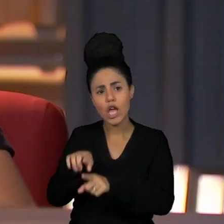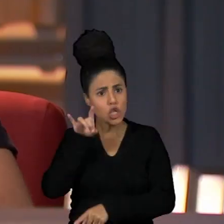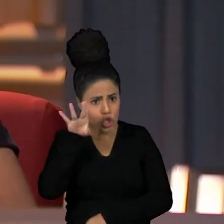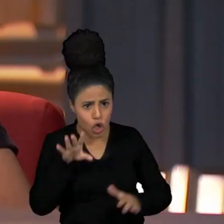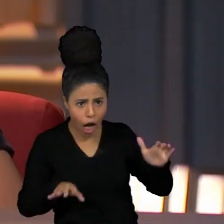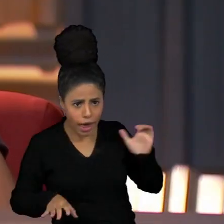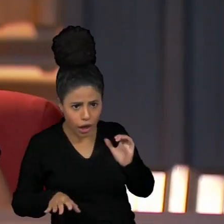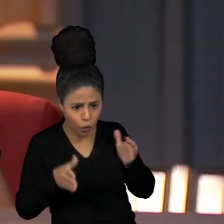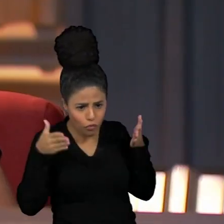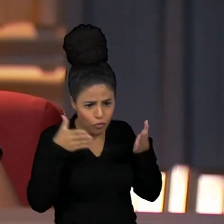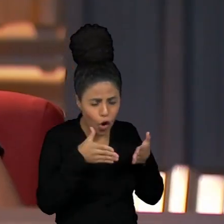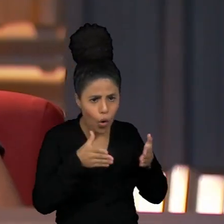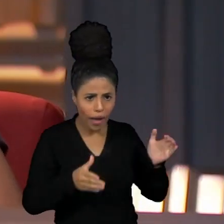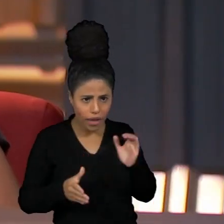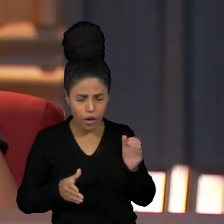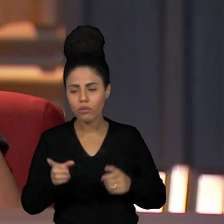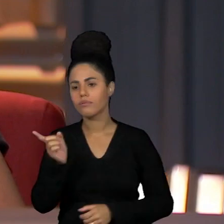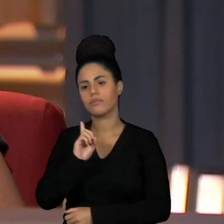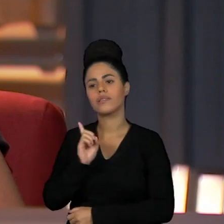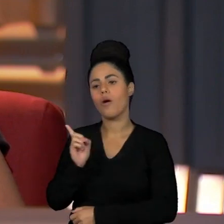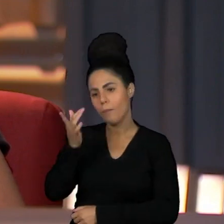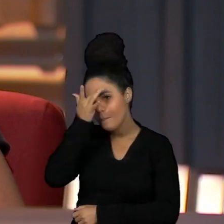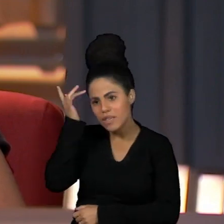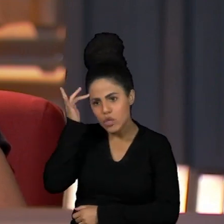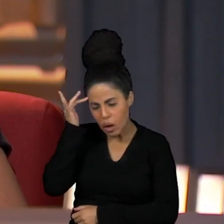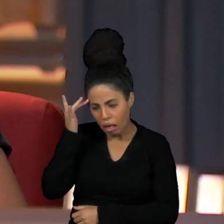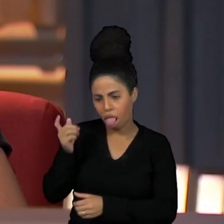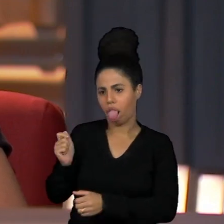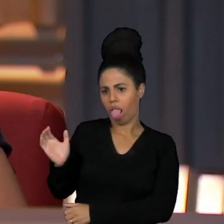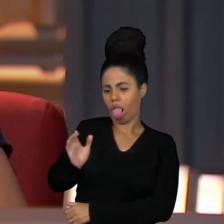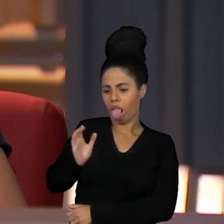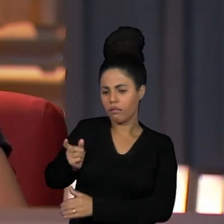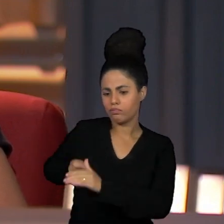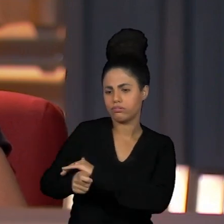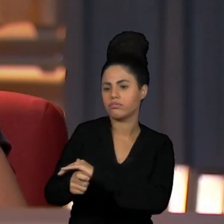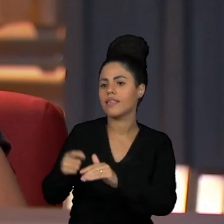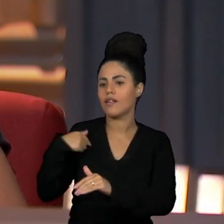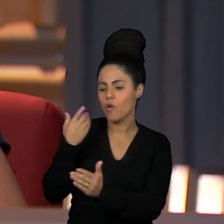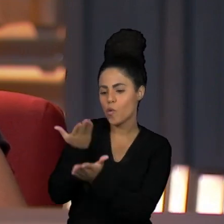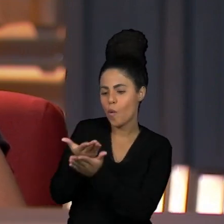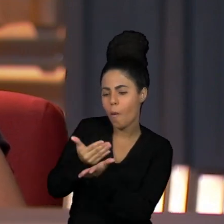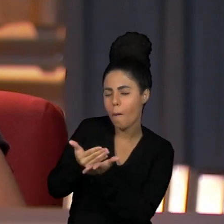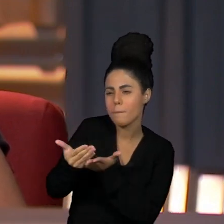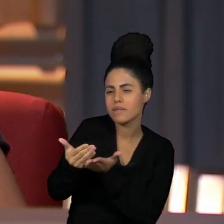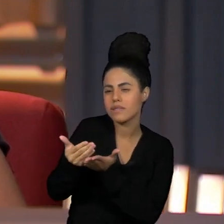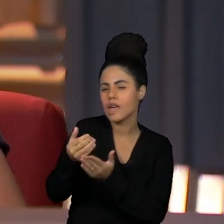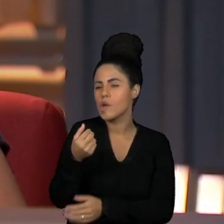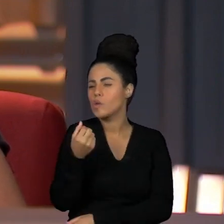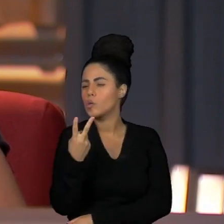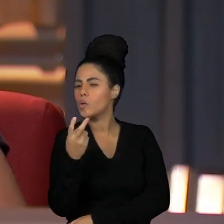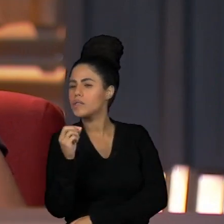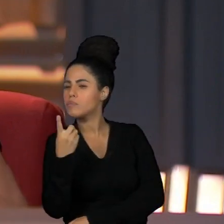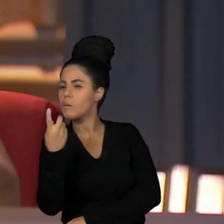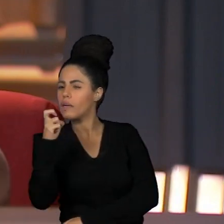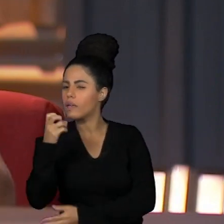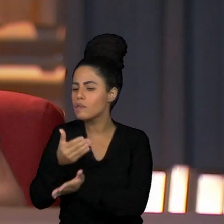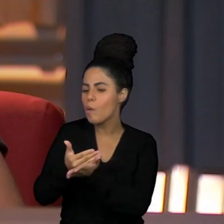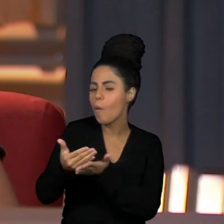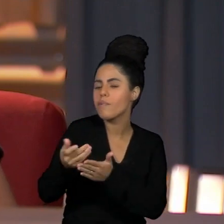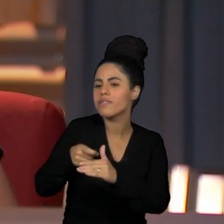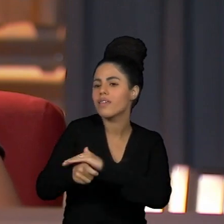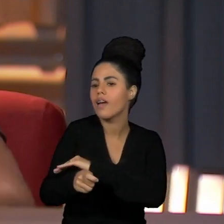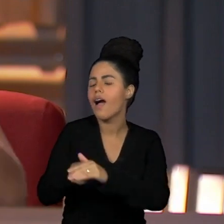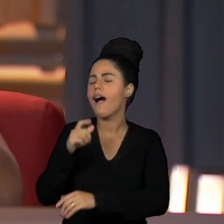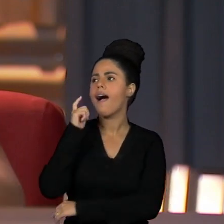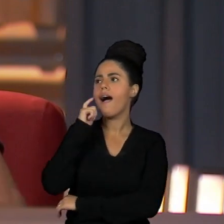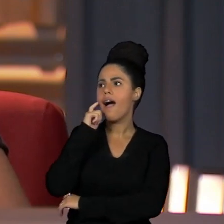Não só para quem tem muito dinheiro. Porque quando eu comecei a estudar sobre investimentos, lá em 2015 eu descobri que com R$30 eu